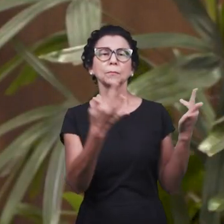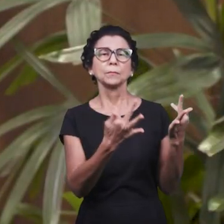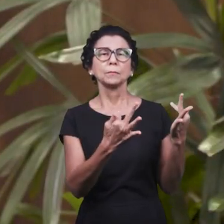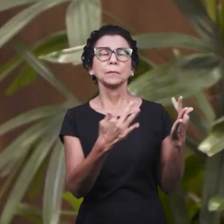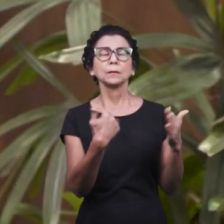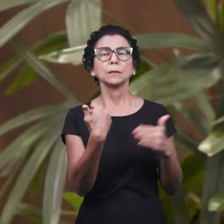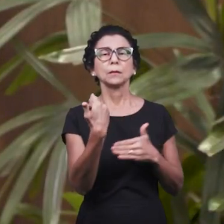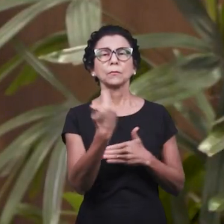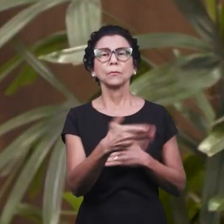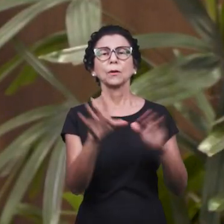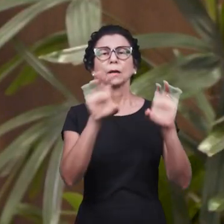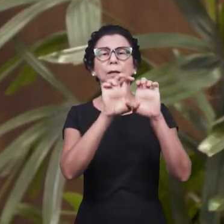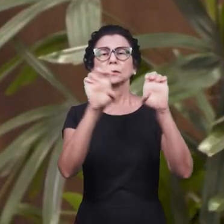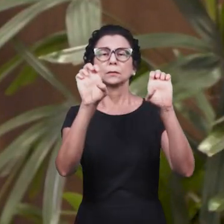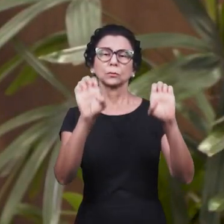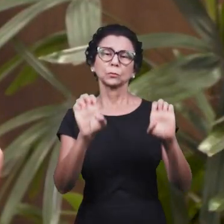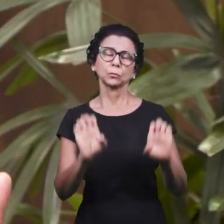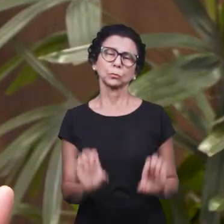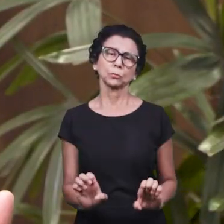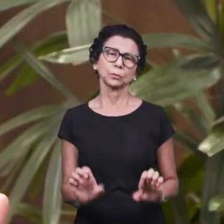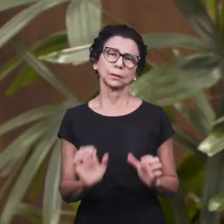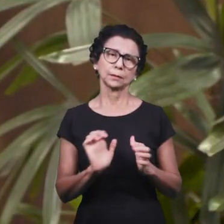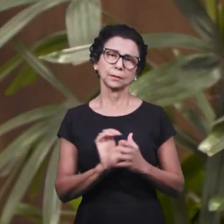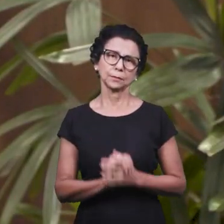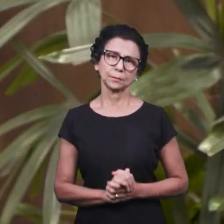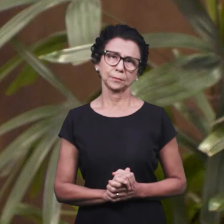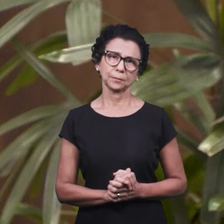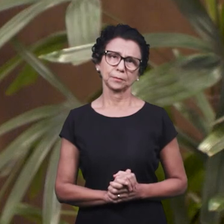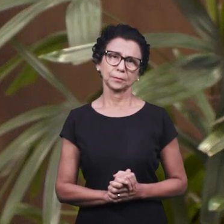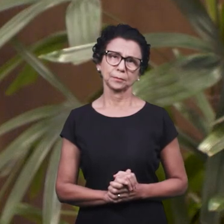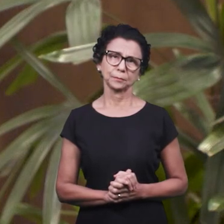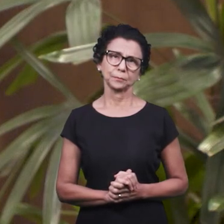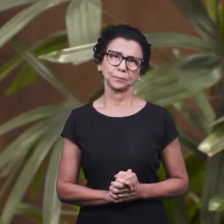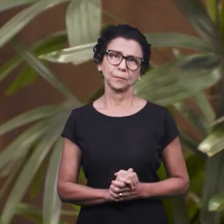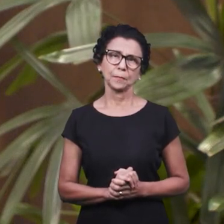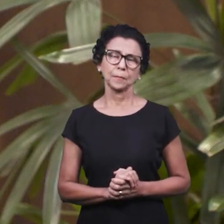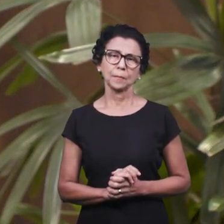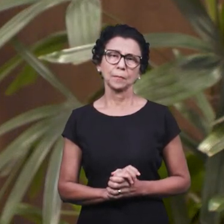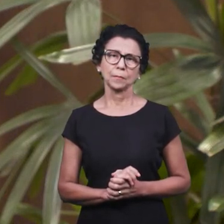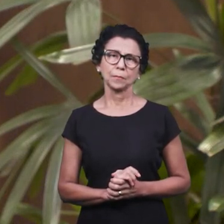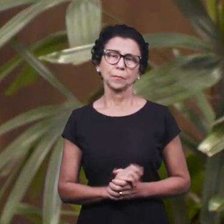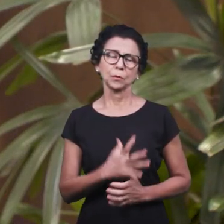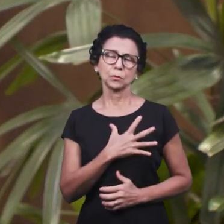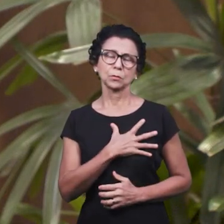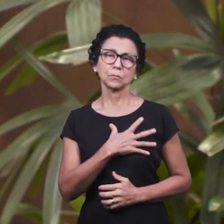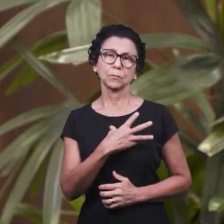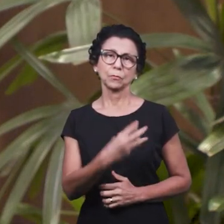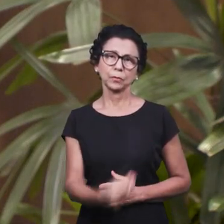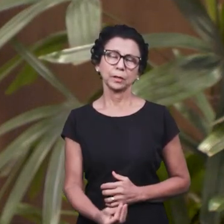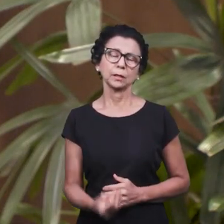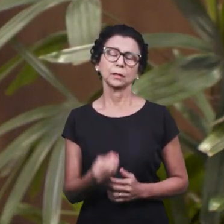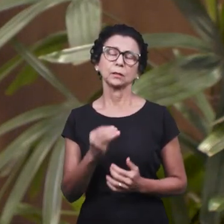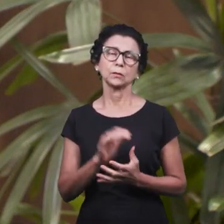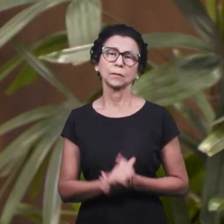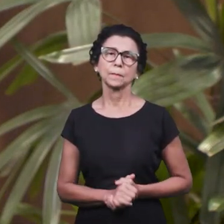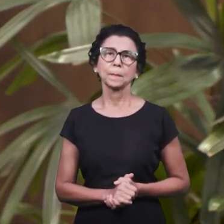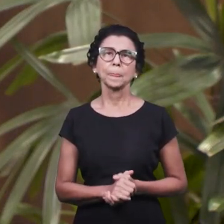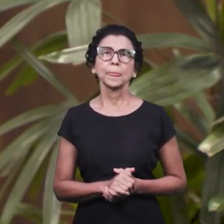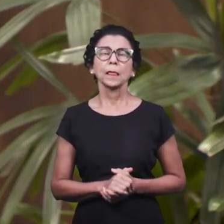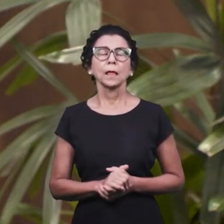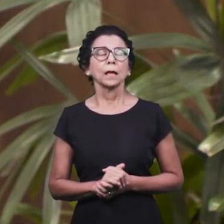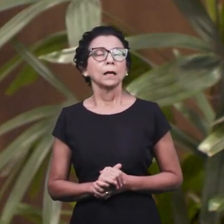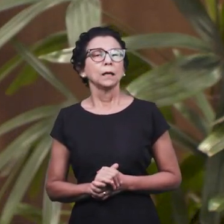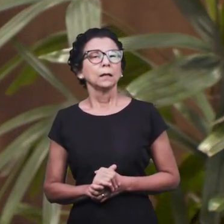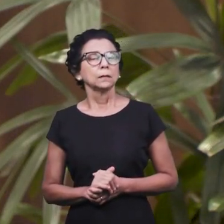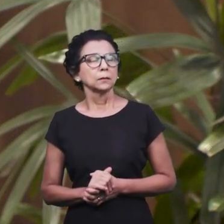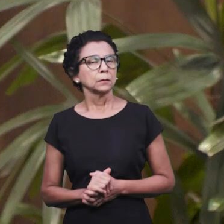é preciso dar aos nossos filhos? E aí não é só para uma preparação de intercâmbio, né? Acho que isso é do nascimento